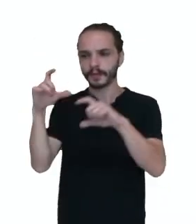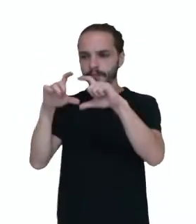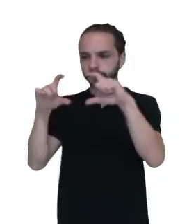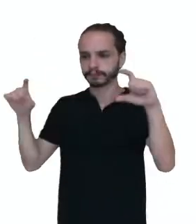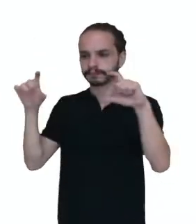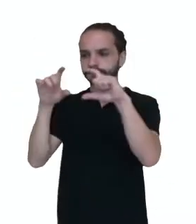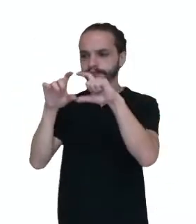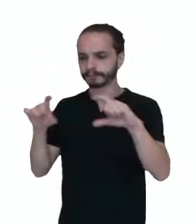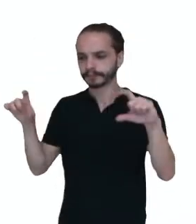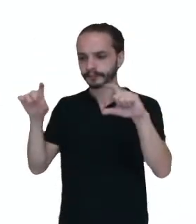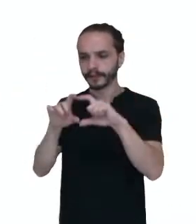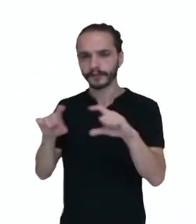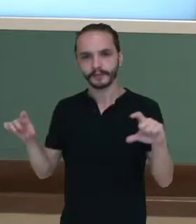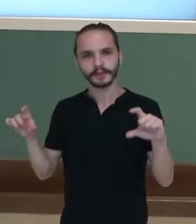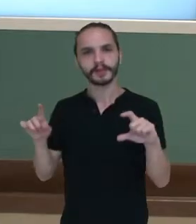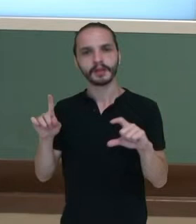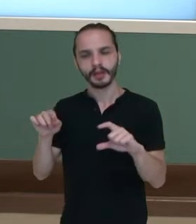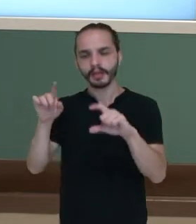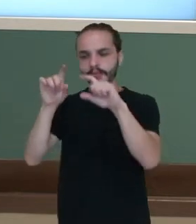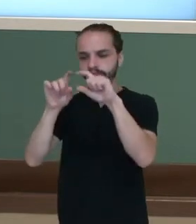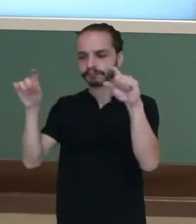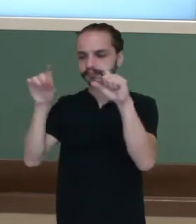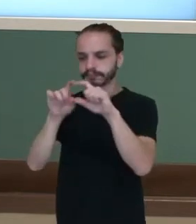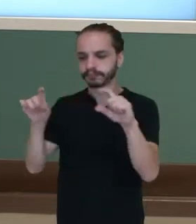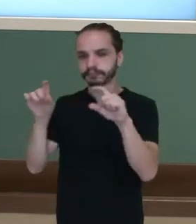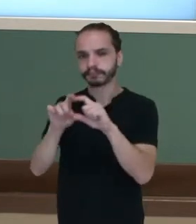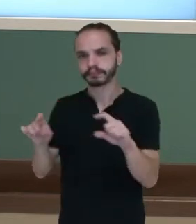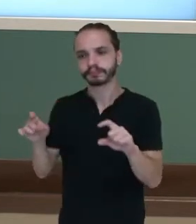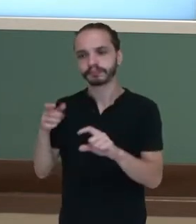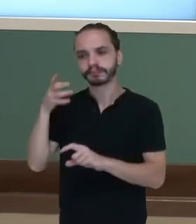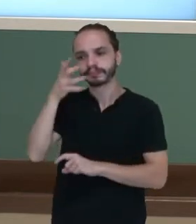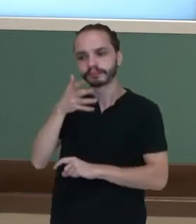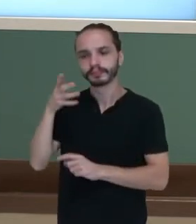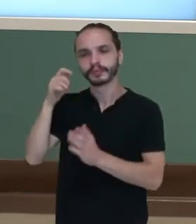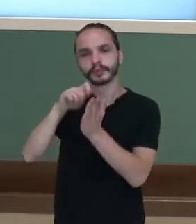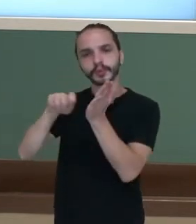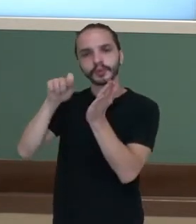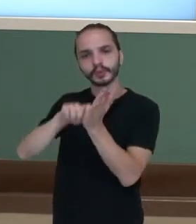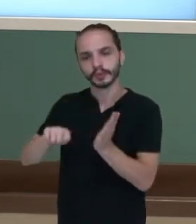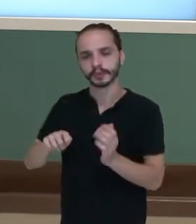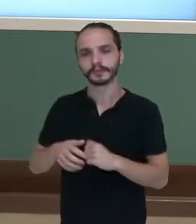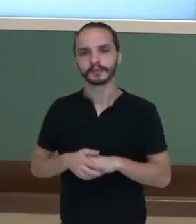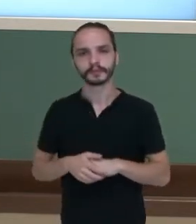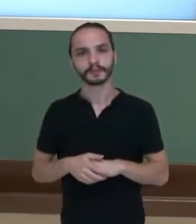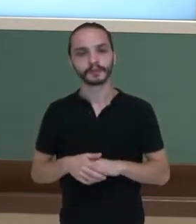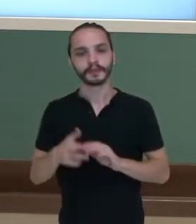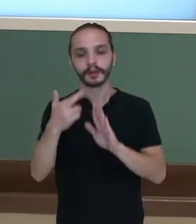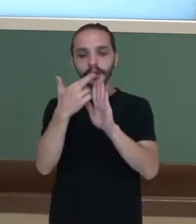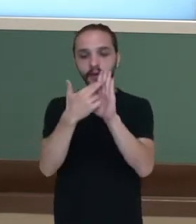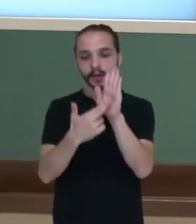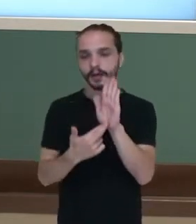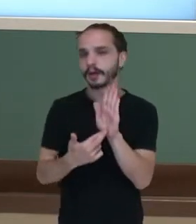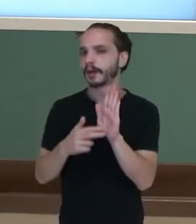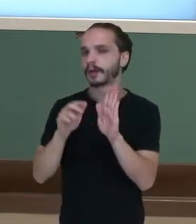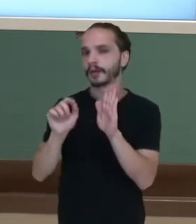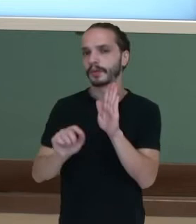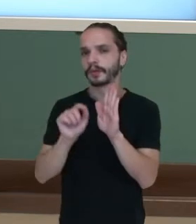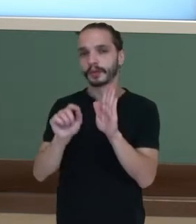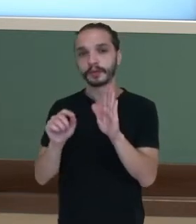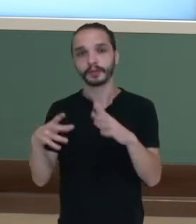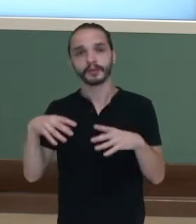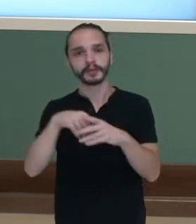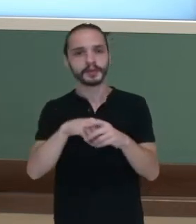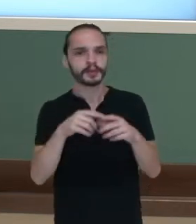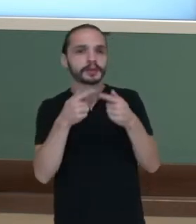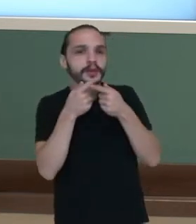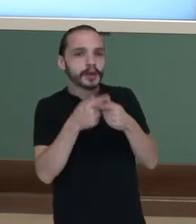importância isso, né? Das frases, dos enunciados, daquilo que se escreve. E as regras, né? Isso na gramática,